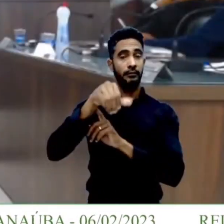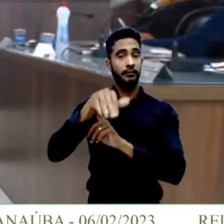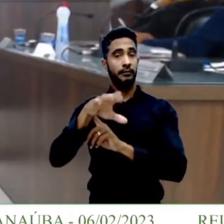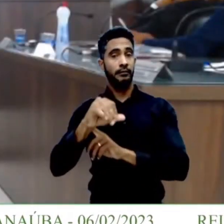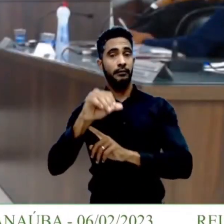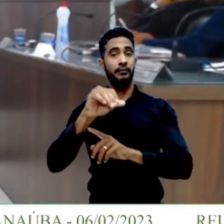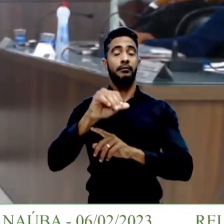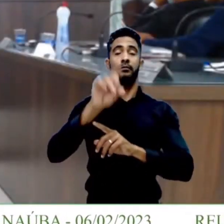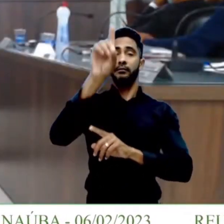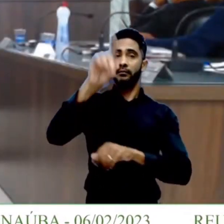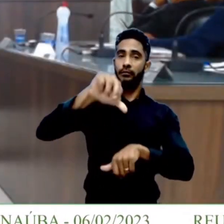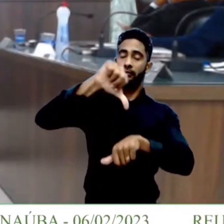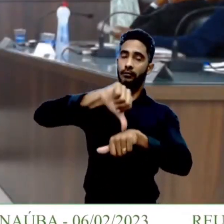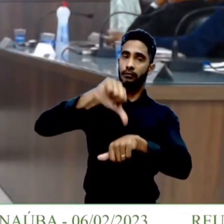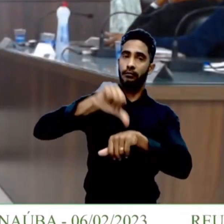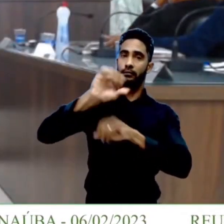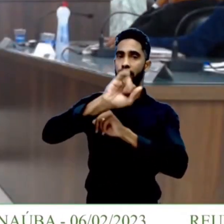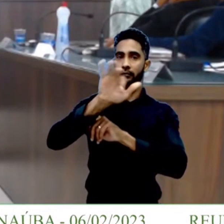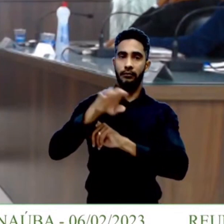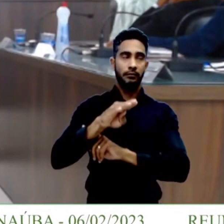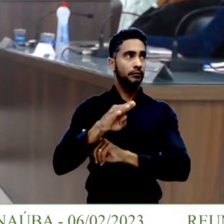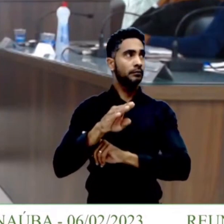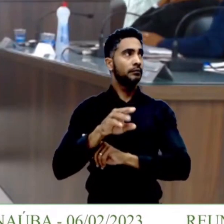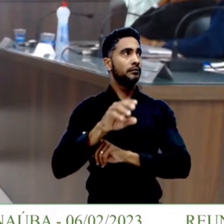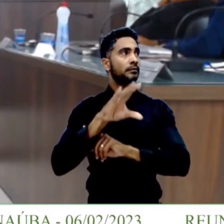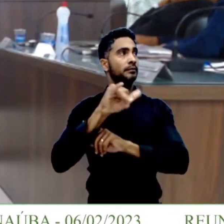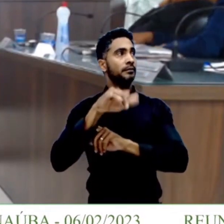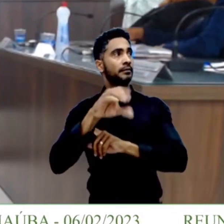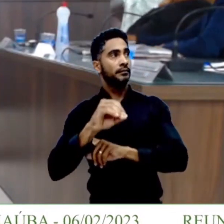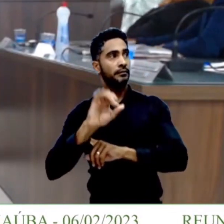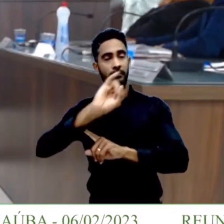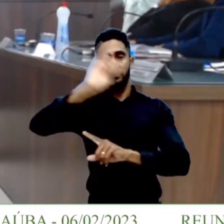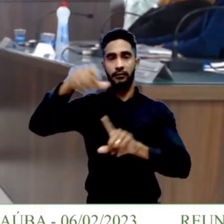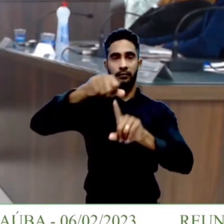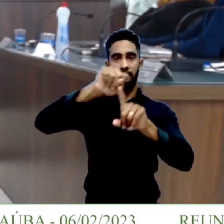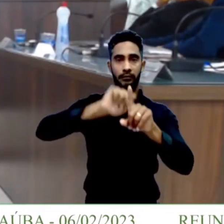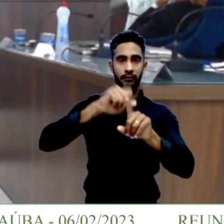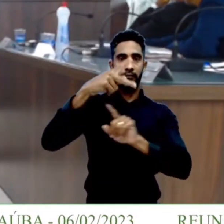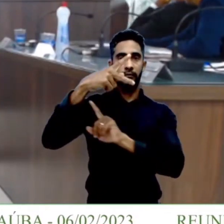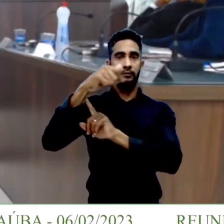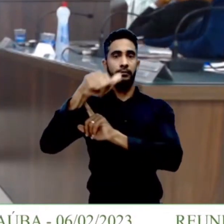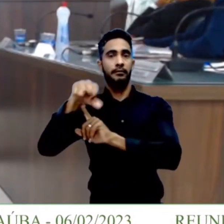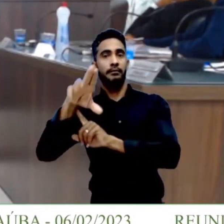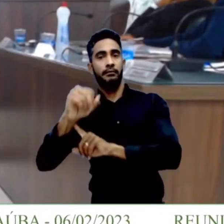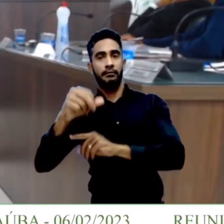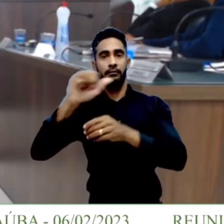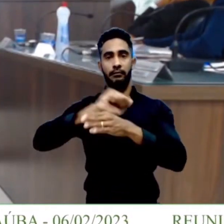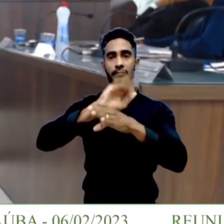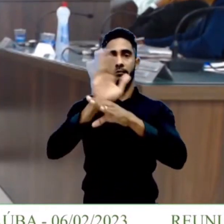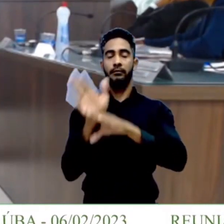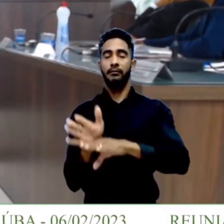Polo Regional de Janaúba. Ciro, de Jaíba. Paulo Bina, em Montes Claros. E